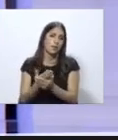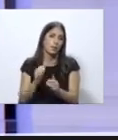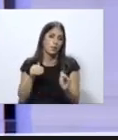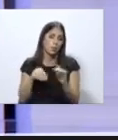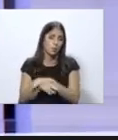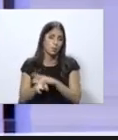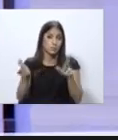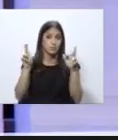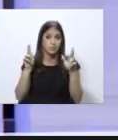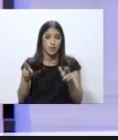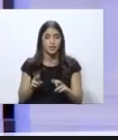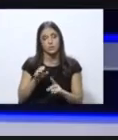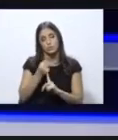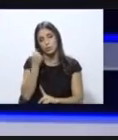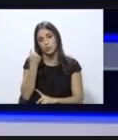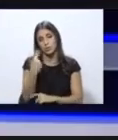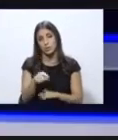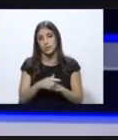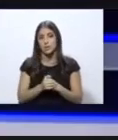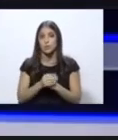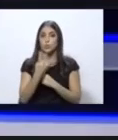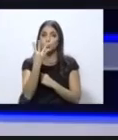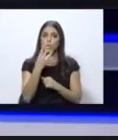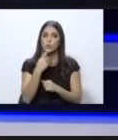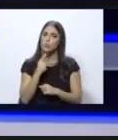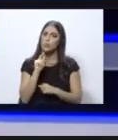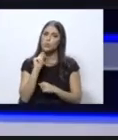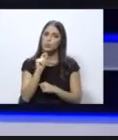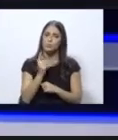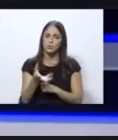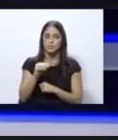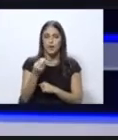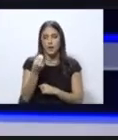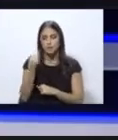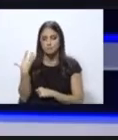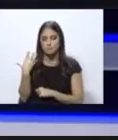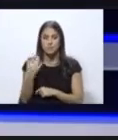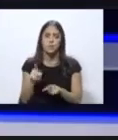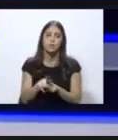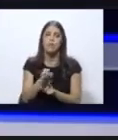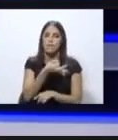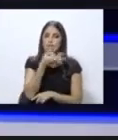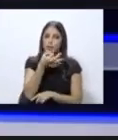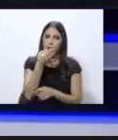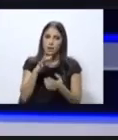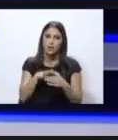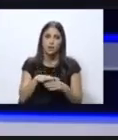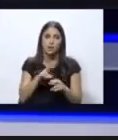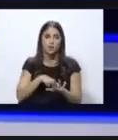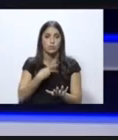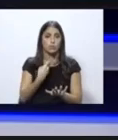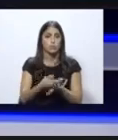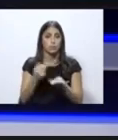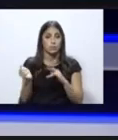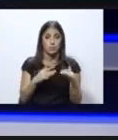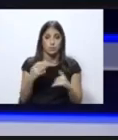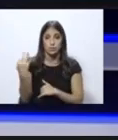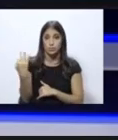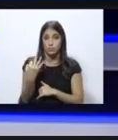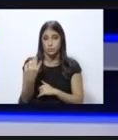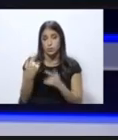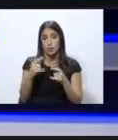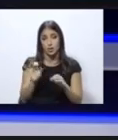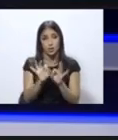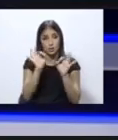sucesso. E os quatro nomes mais recentes a serem anunciados para reforçar o Futebol Clube do Porto são então, como